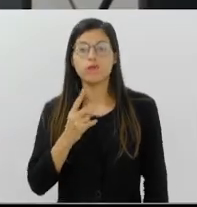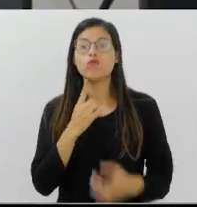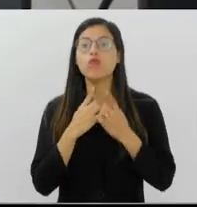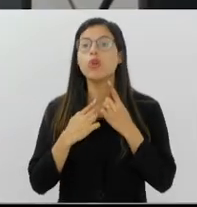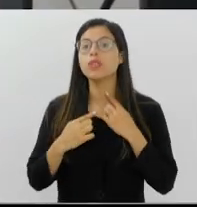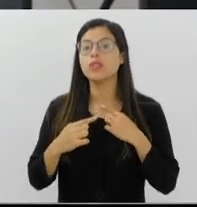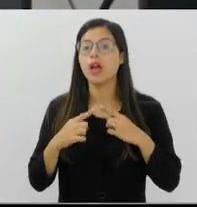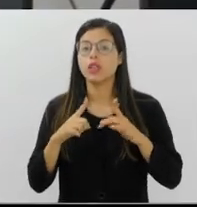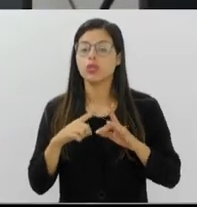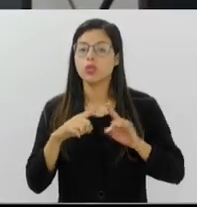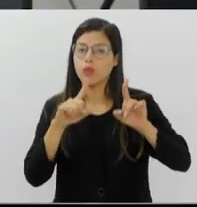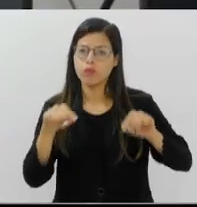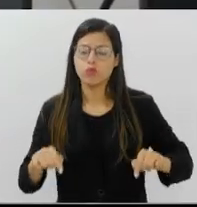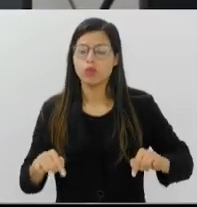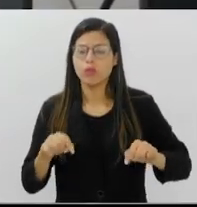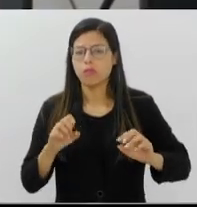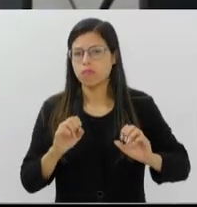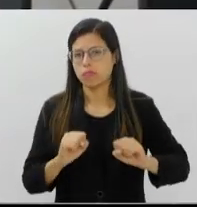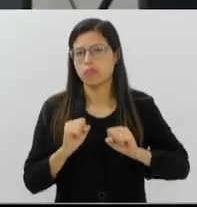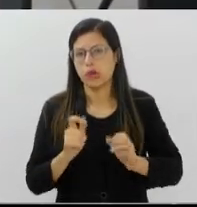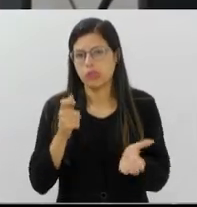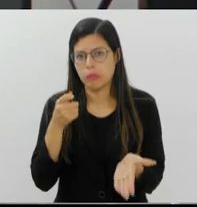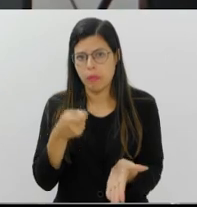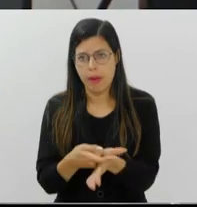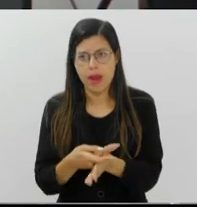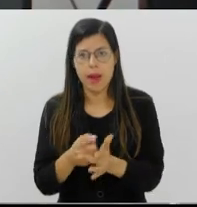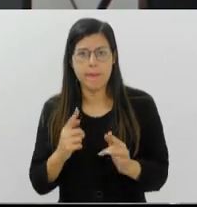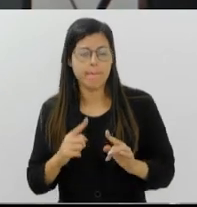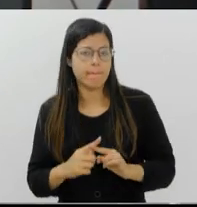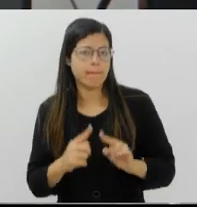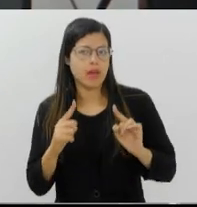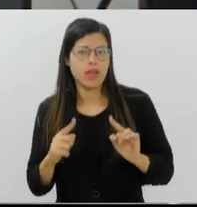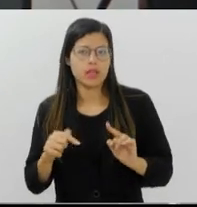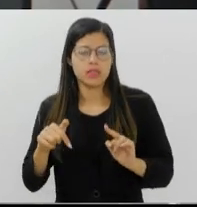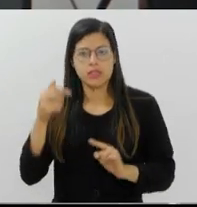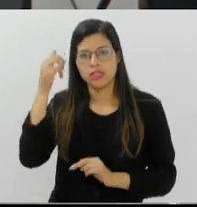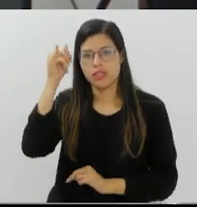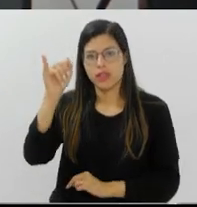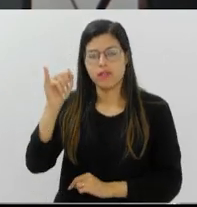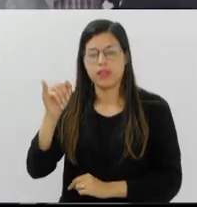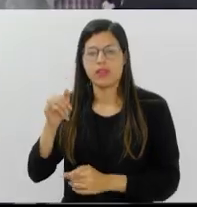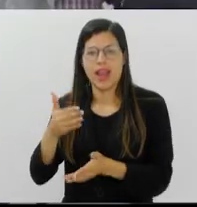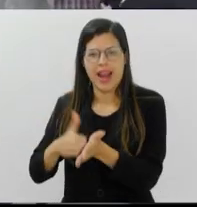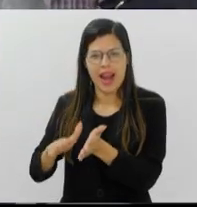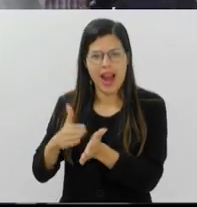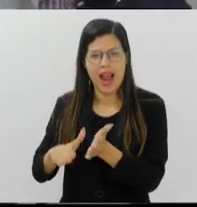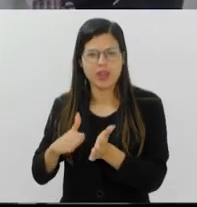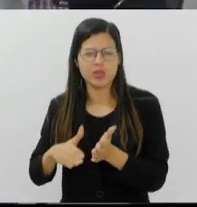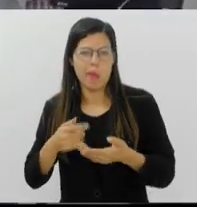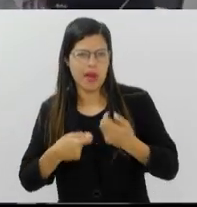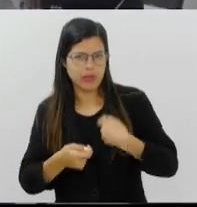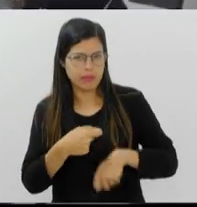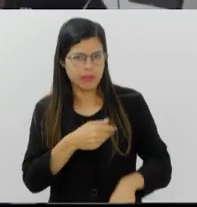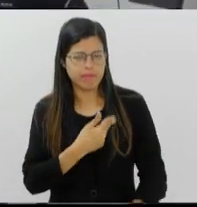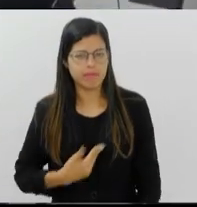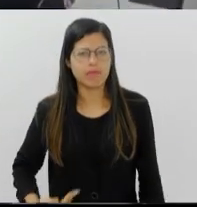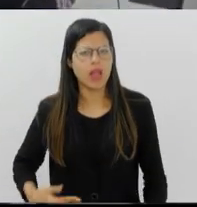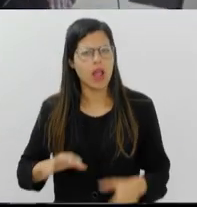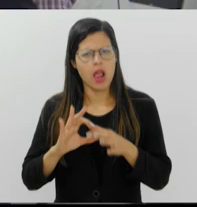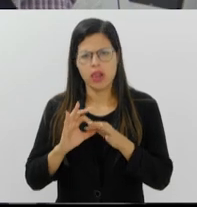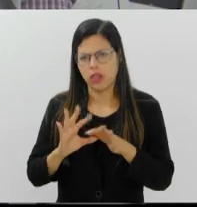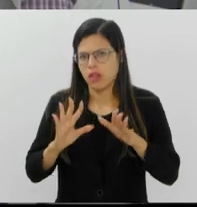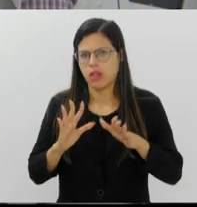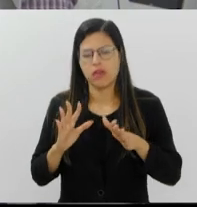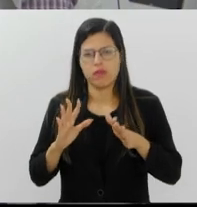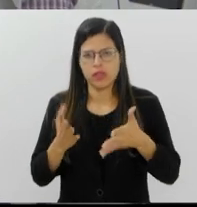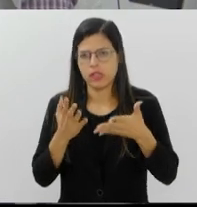vai poder ser feito por ele mesmo, mas sem demandar custo e serviço à administração pública. É livre o acesso aos sindicatos, às